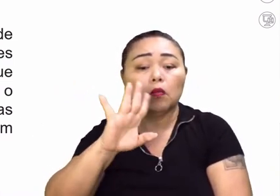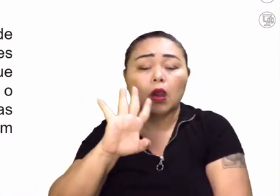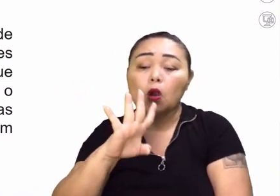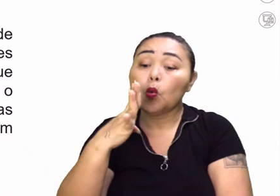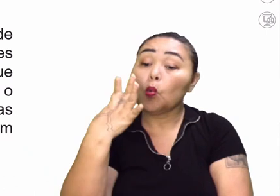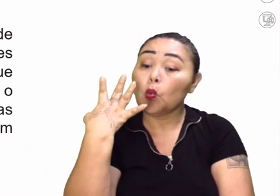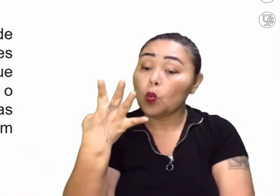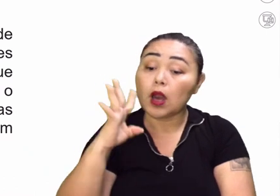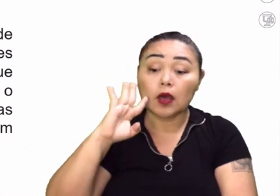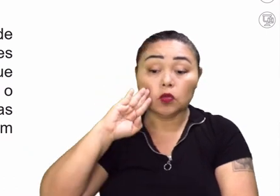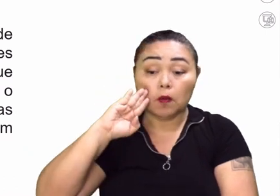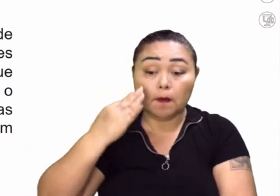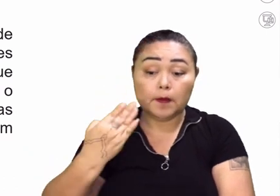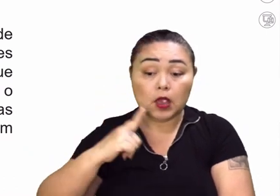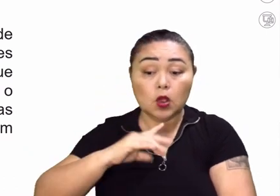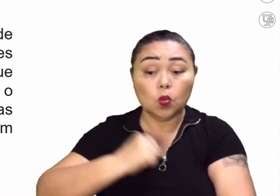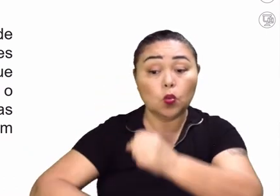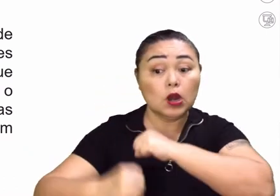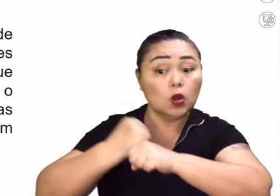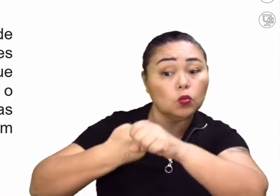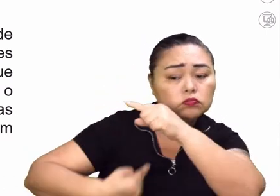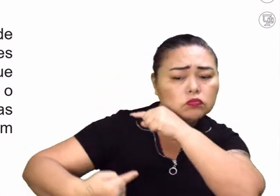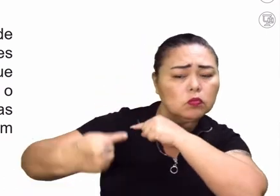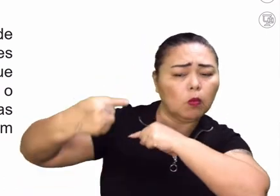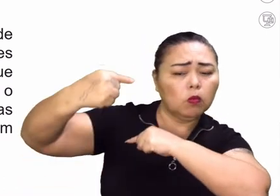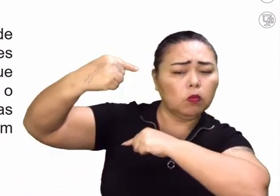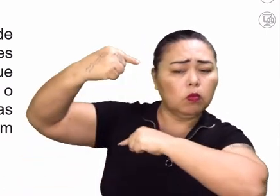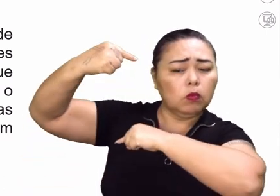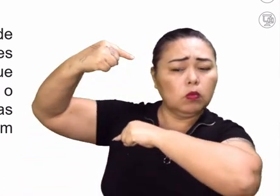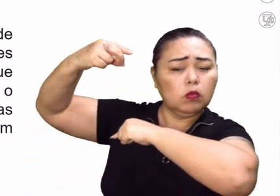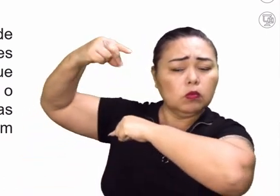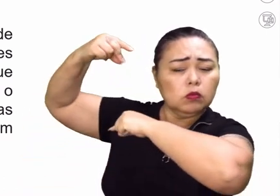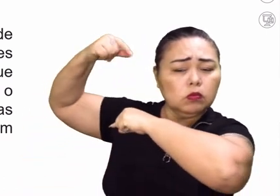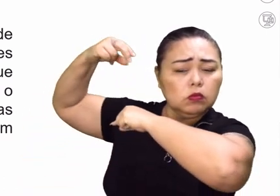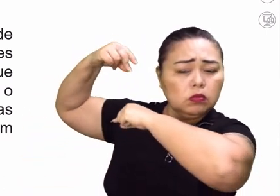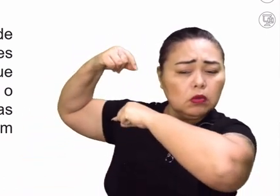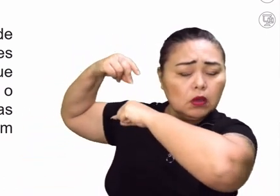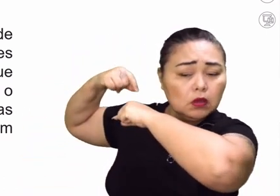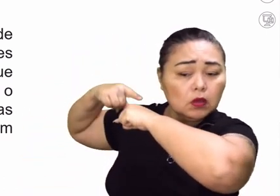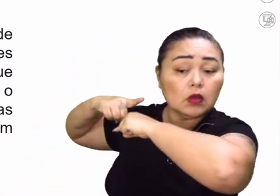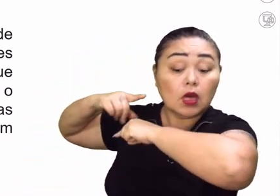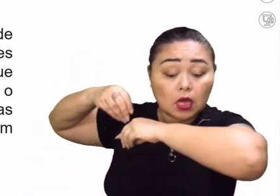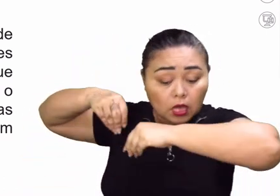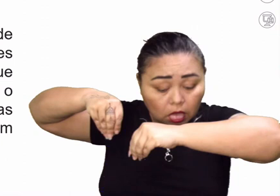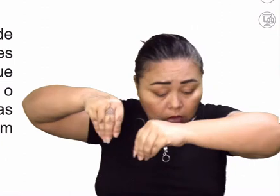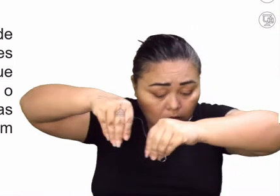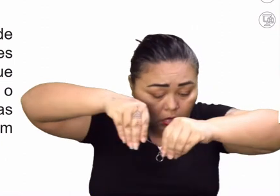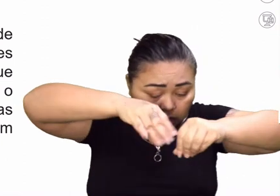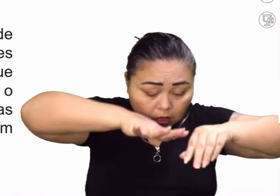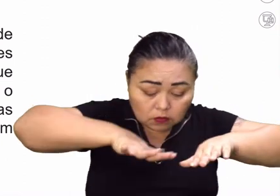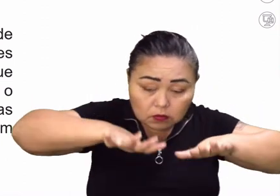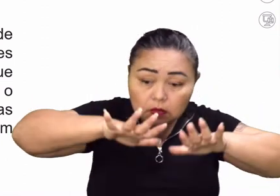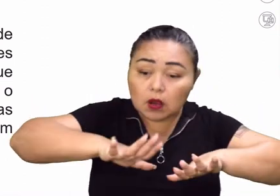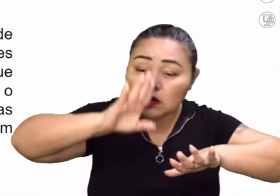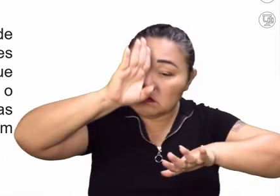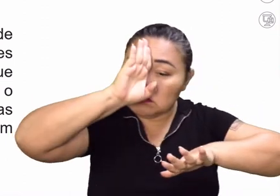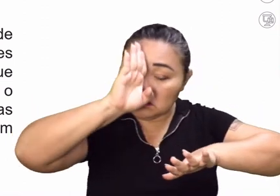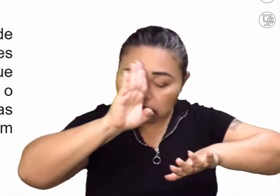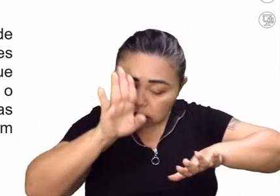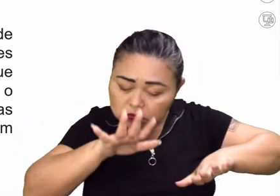bilhões de anos exatamente seja o território que é o Brasil mas nós estamos